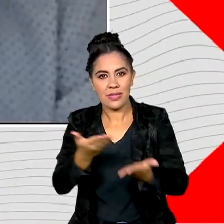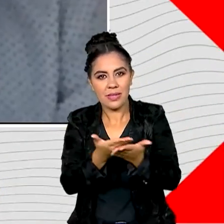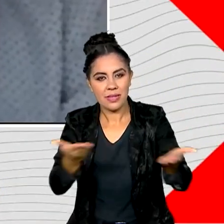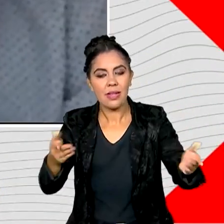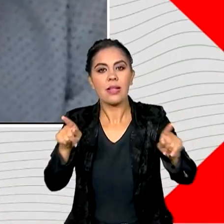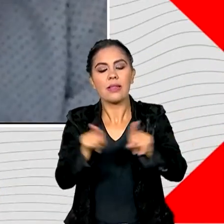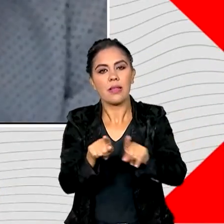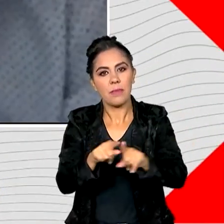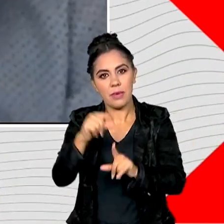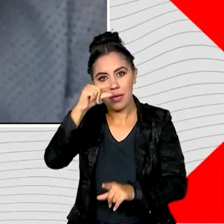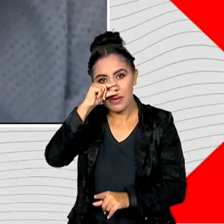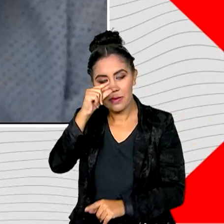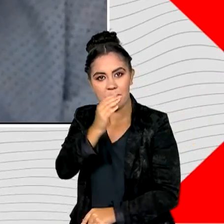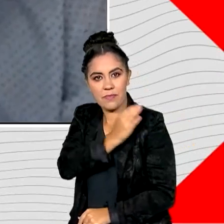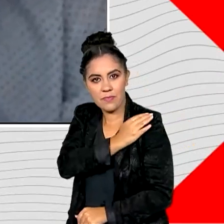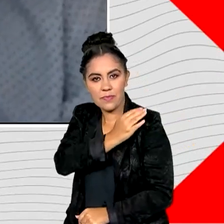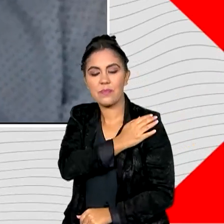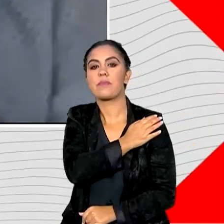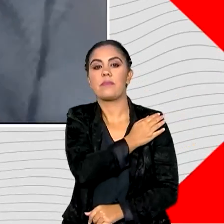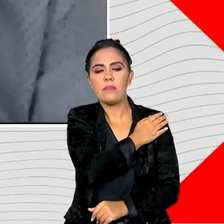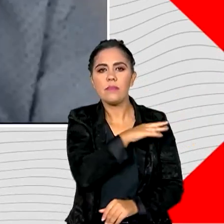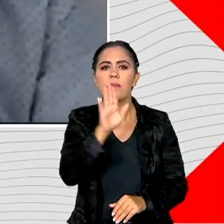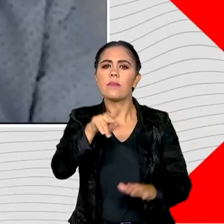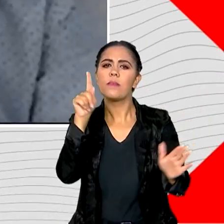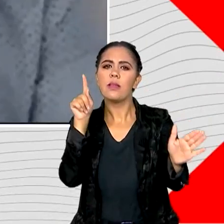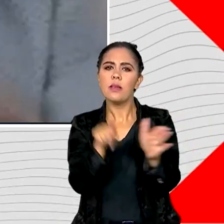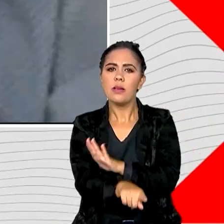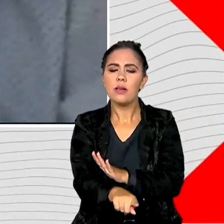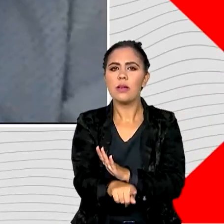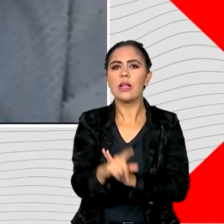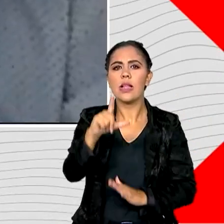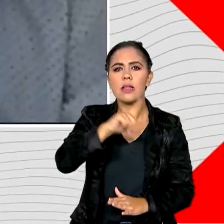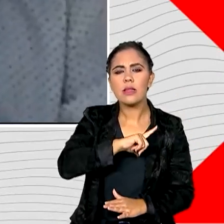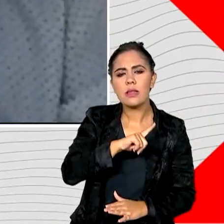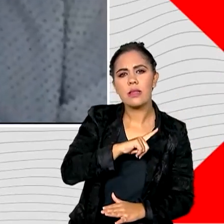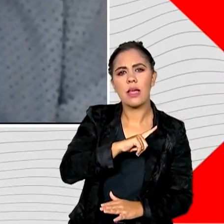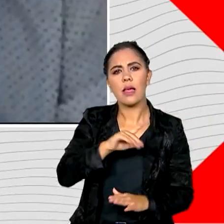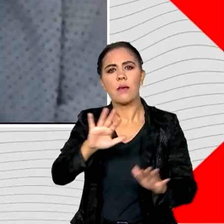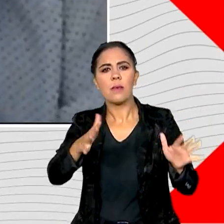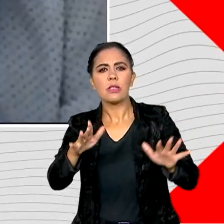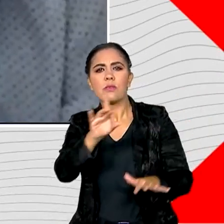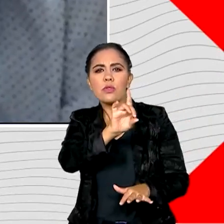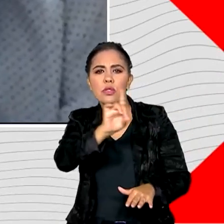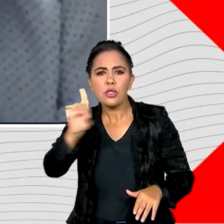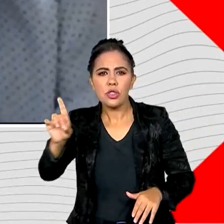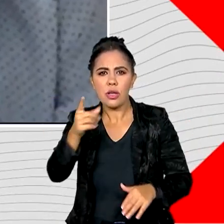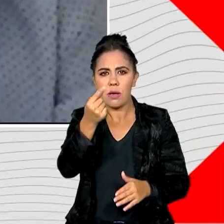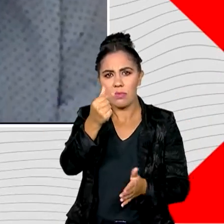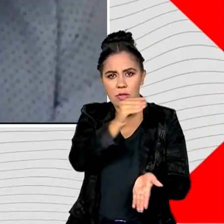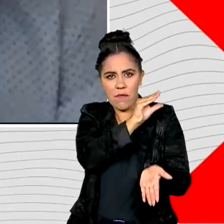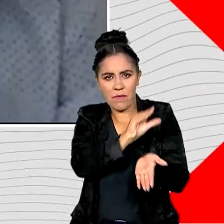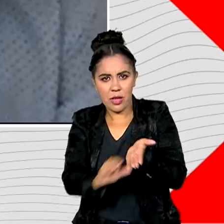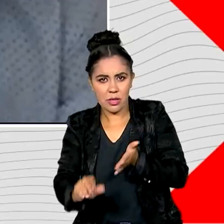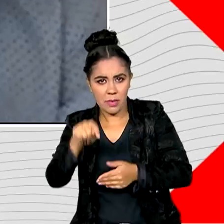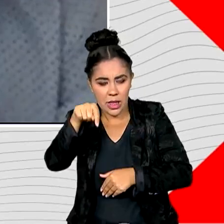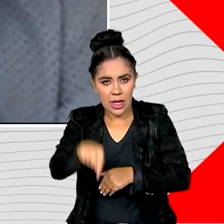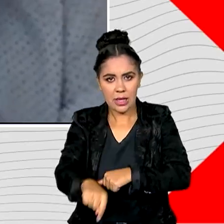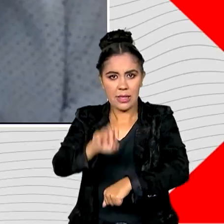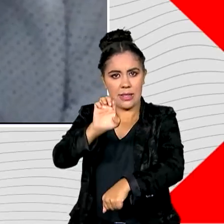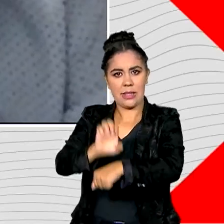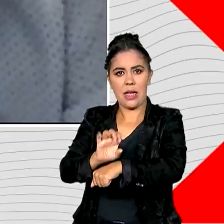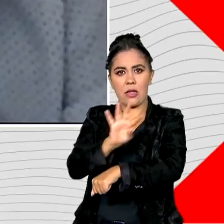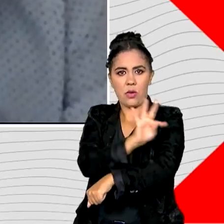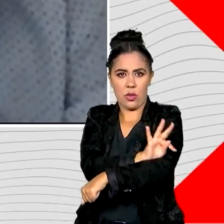Costa. Ministro, há uma previsão de montante de investimento para o Tocantins, e eu aproveito também